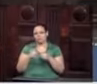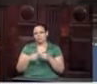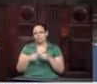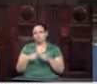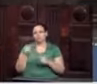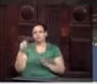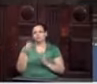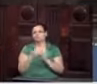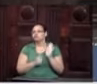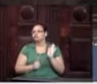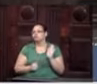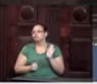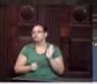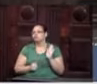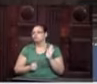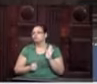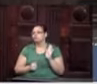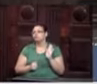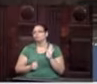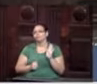retirou efetivo.